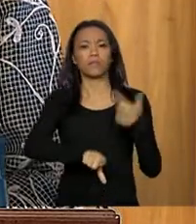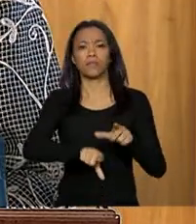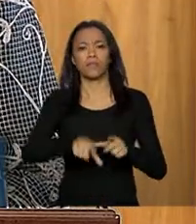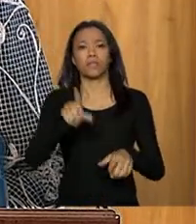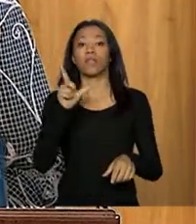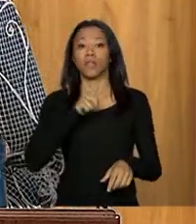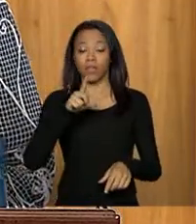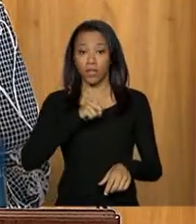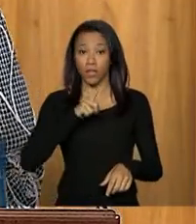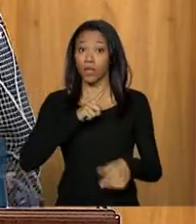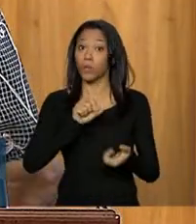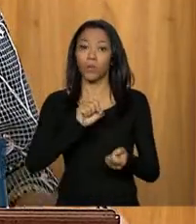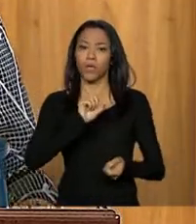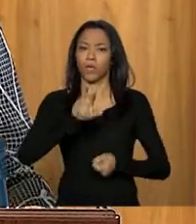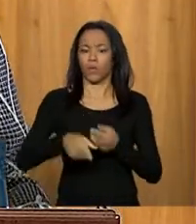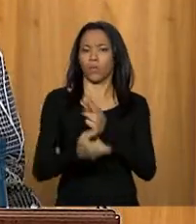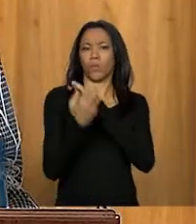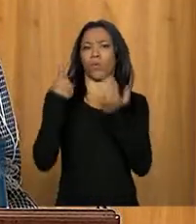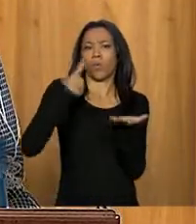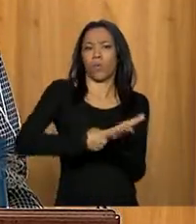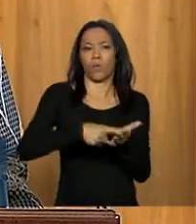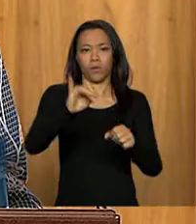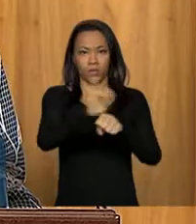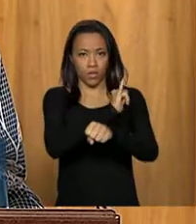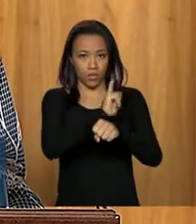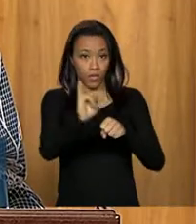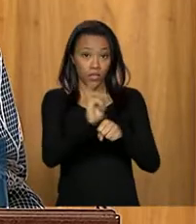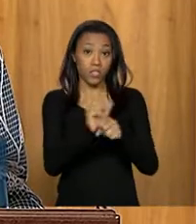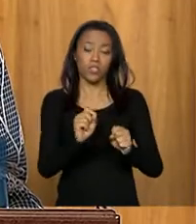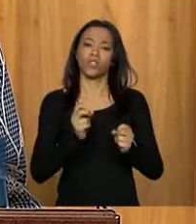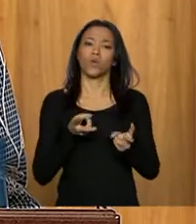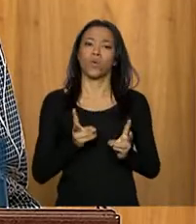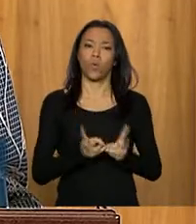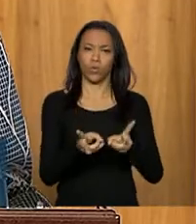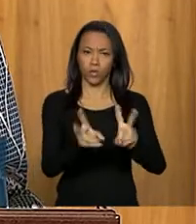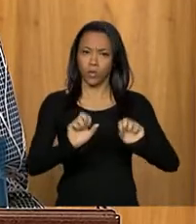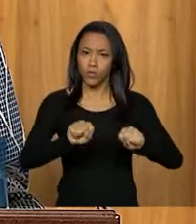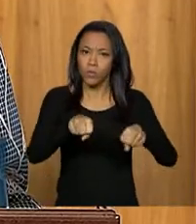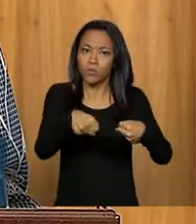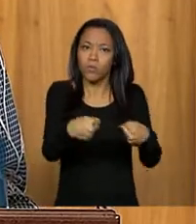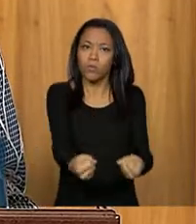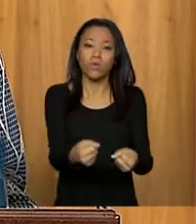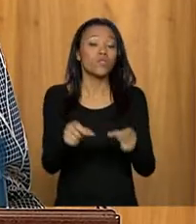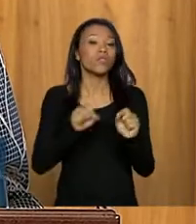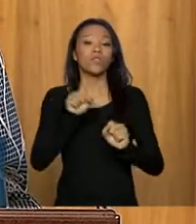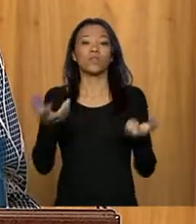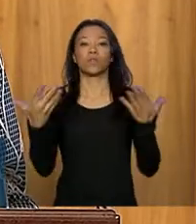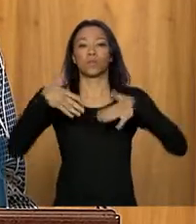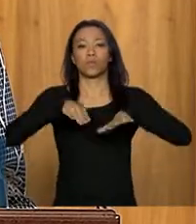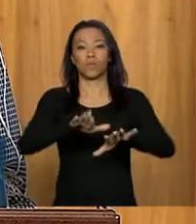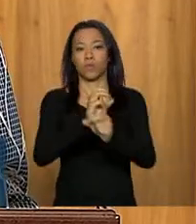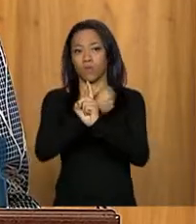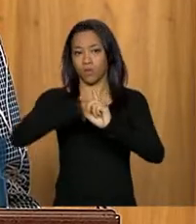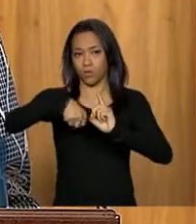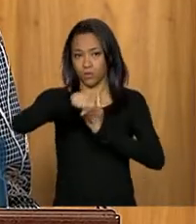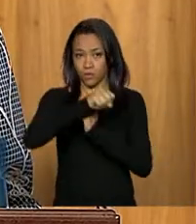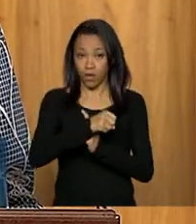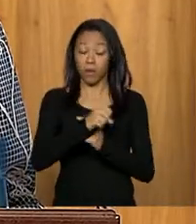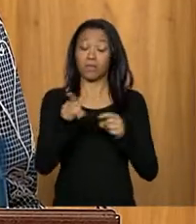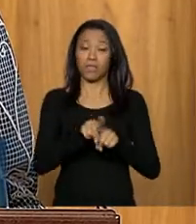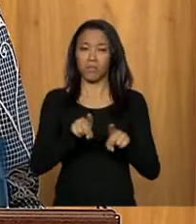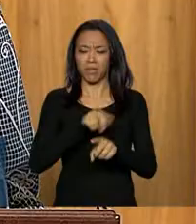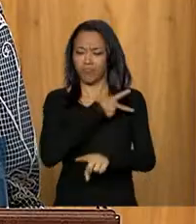papel estratégico de assegurar a sustentabilidade do esforço de inclusão social e de